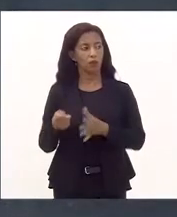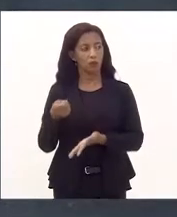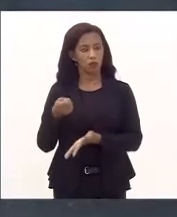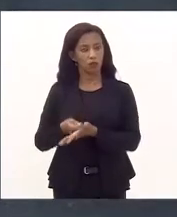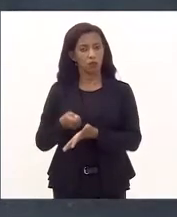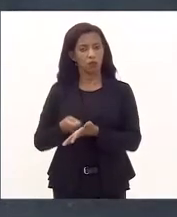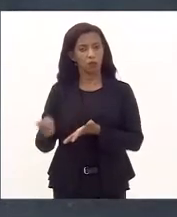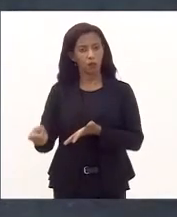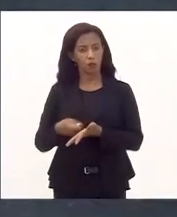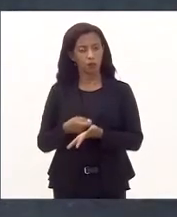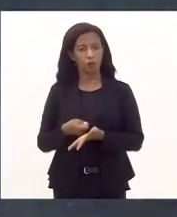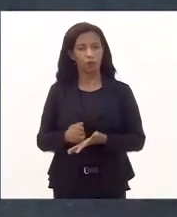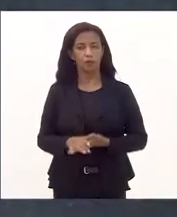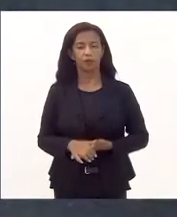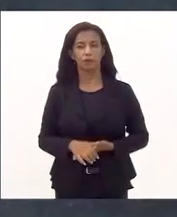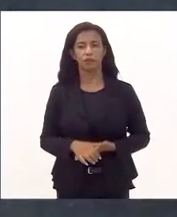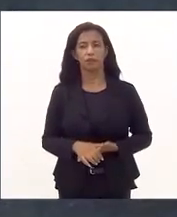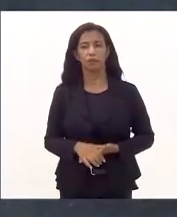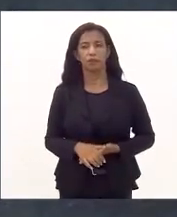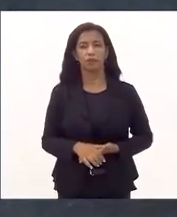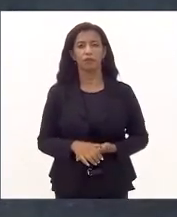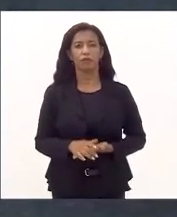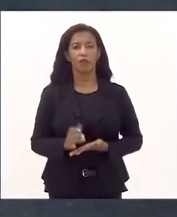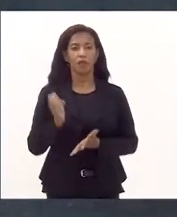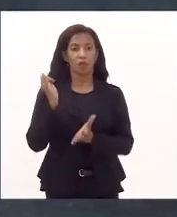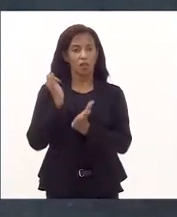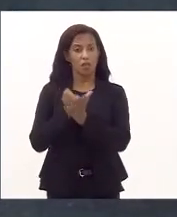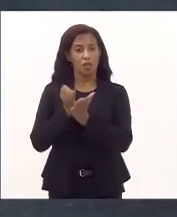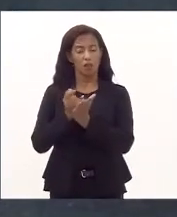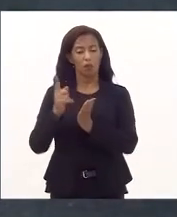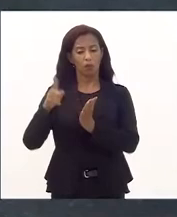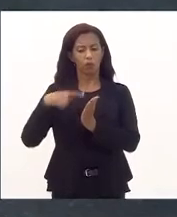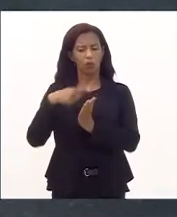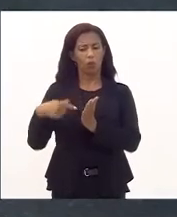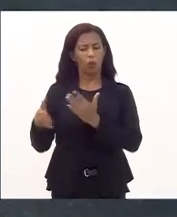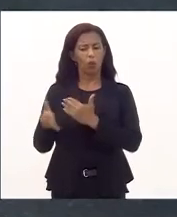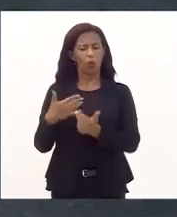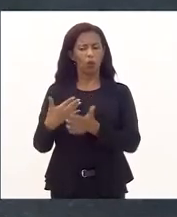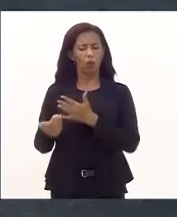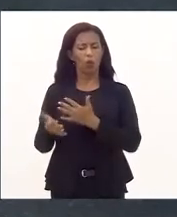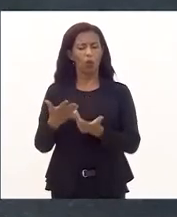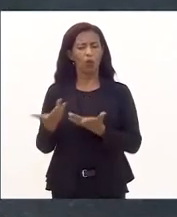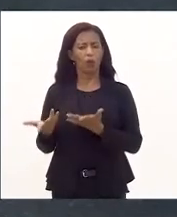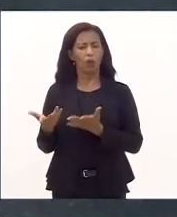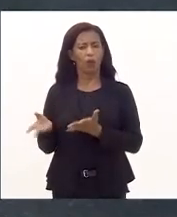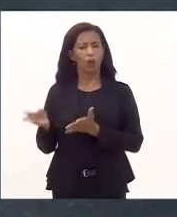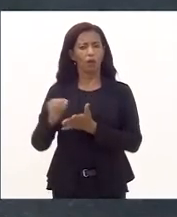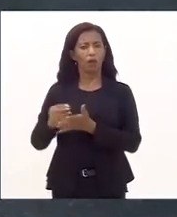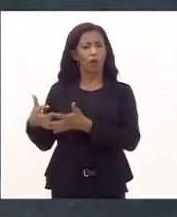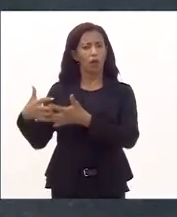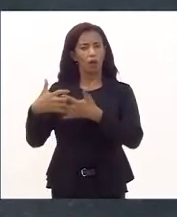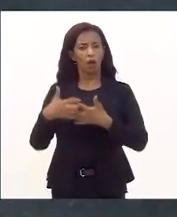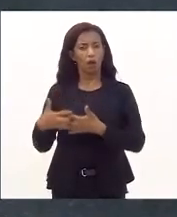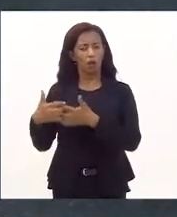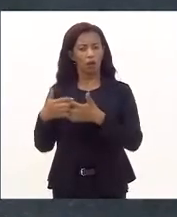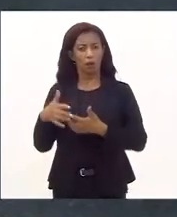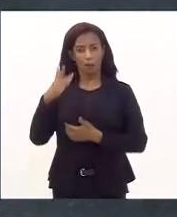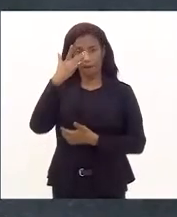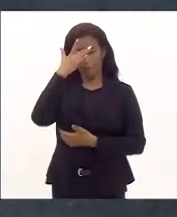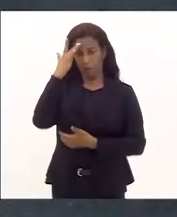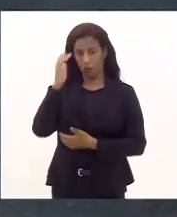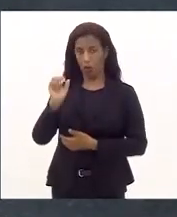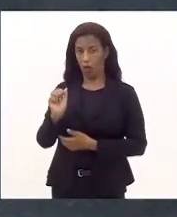autorizativo, não é? A isentar de tributos estaduais a qualquer título as aquisições de caminhão efetuadas por pessoa